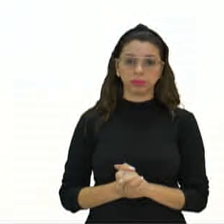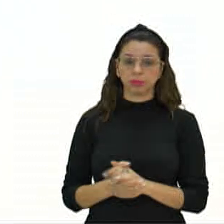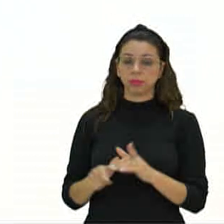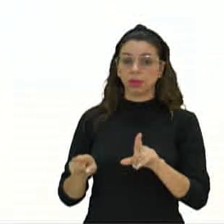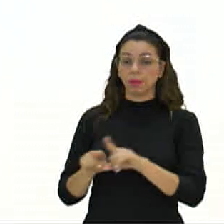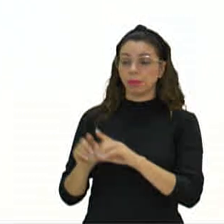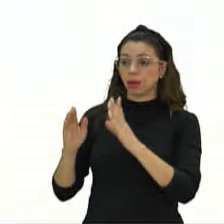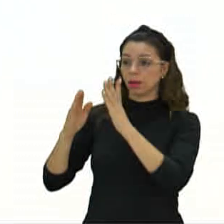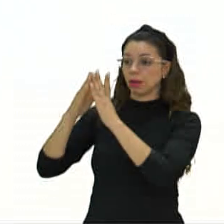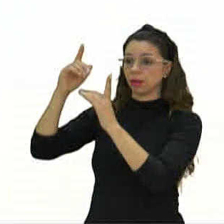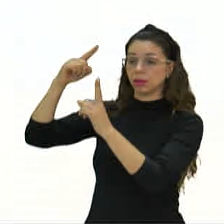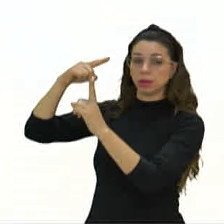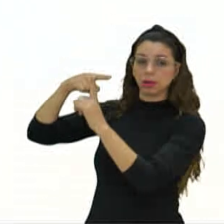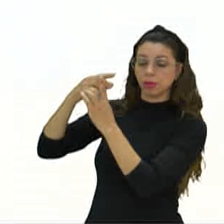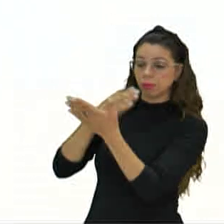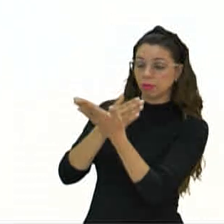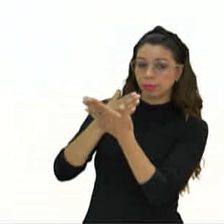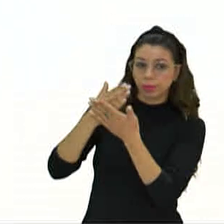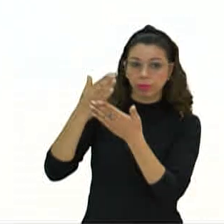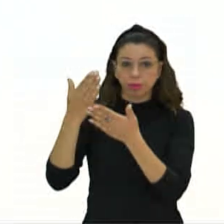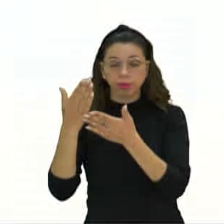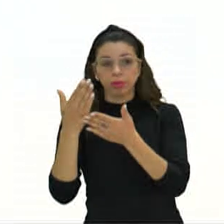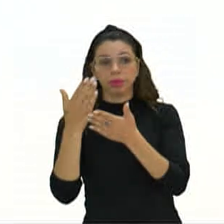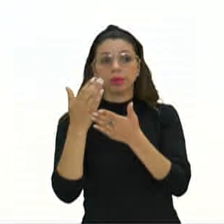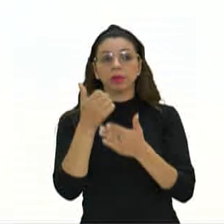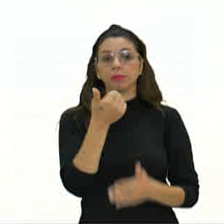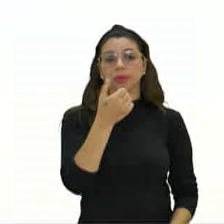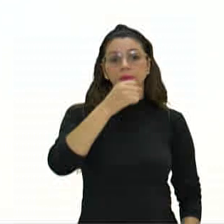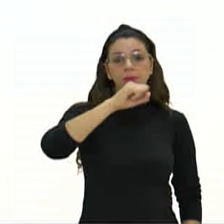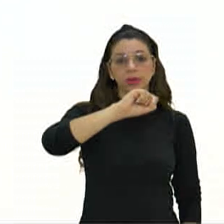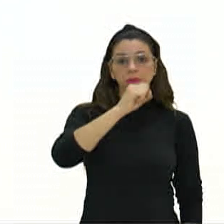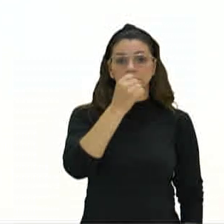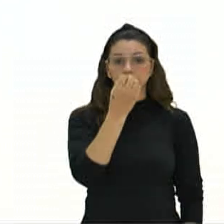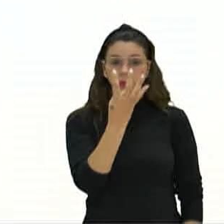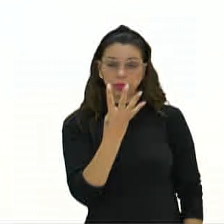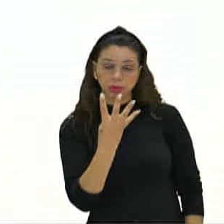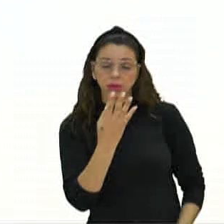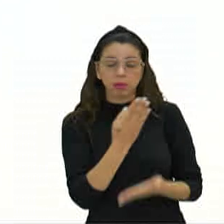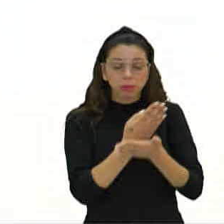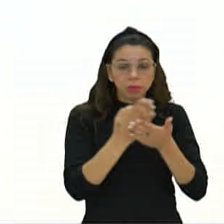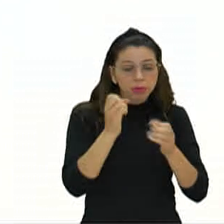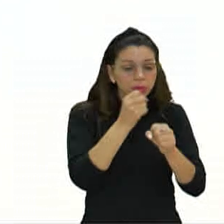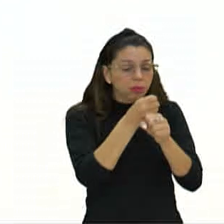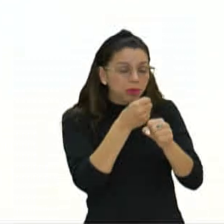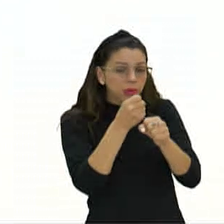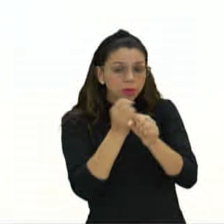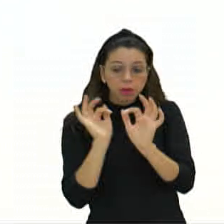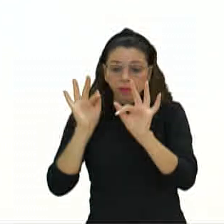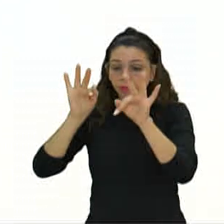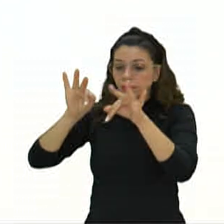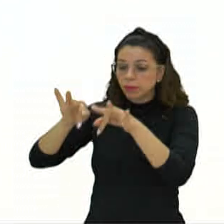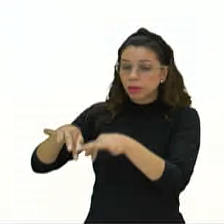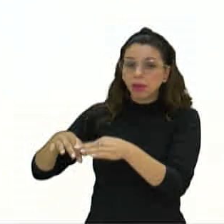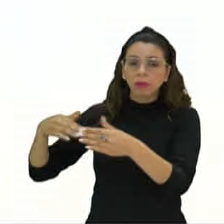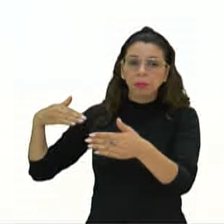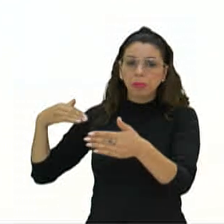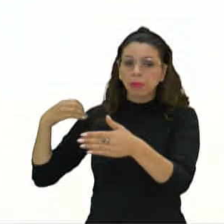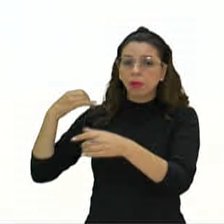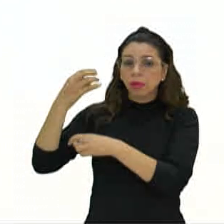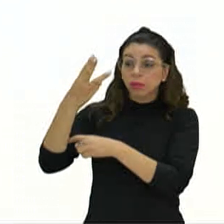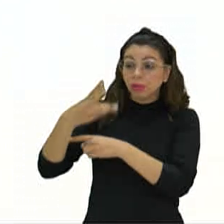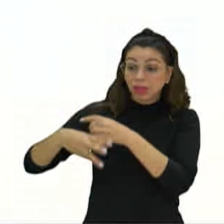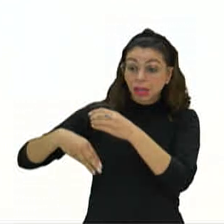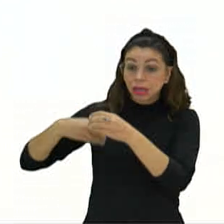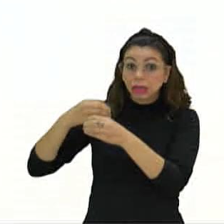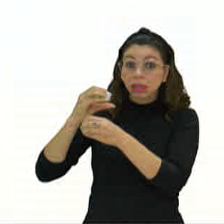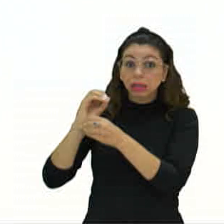Alcântara, é justamente que começou a ser construída no ano de 1884 e só terminou 30 anos depois